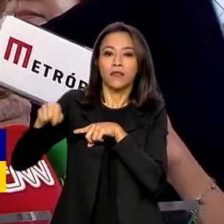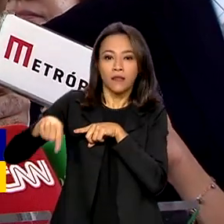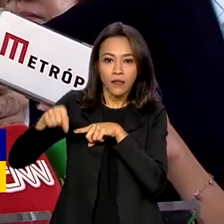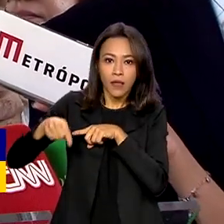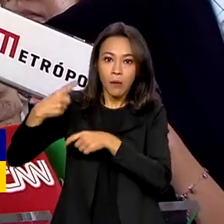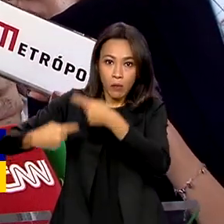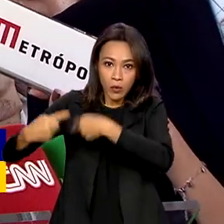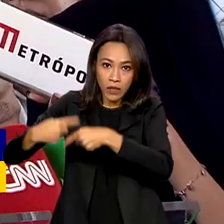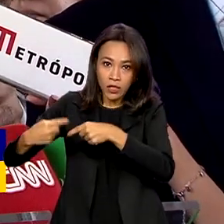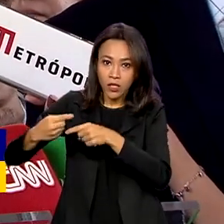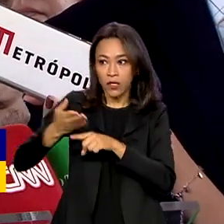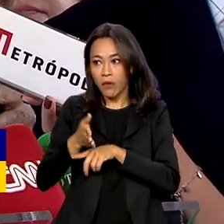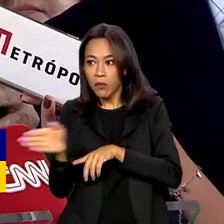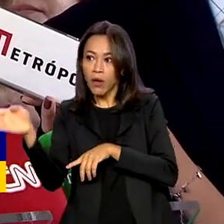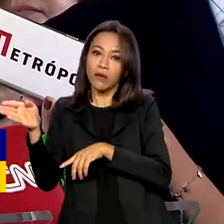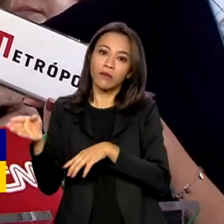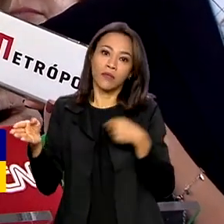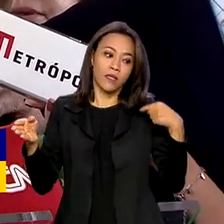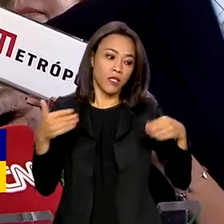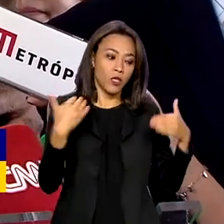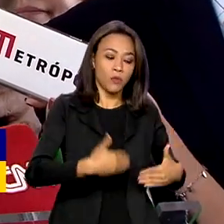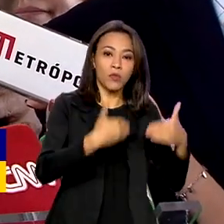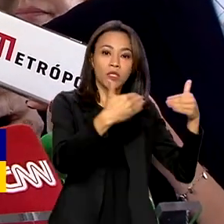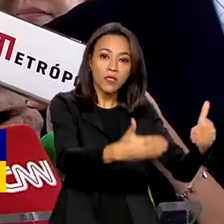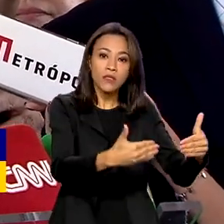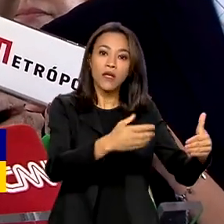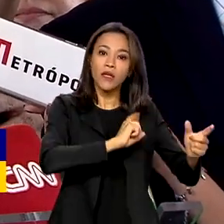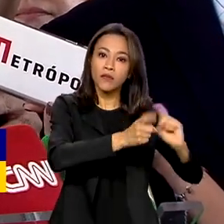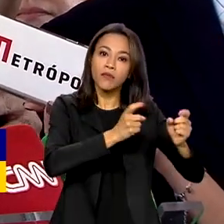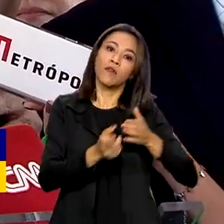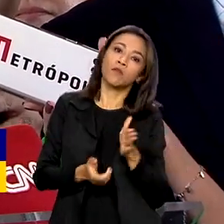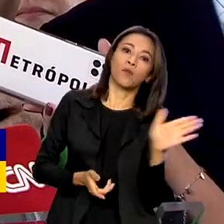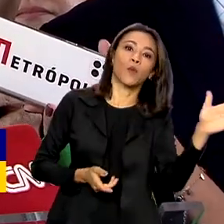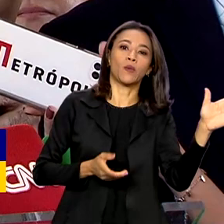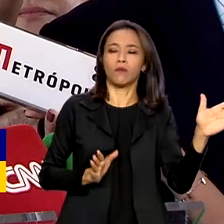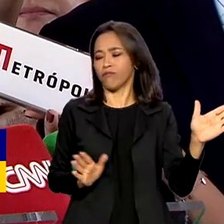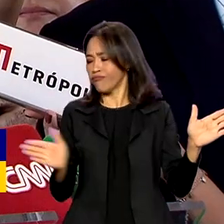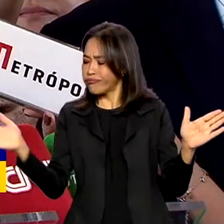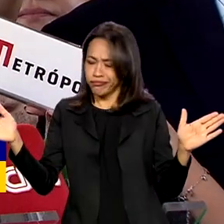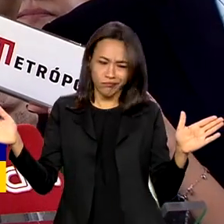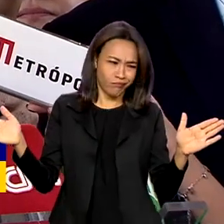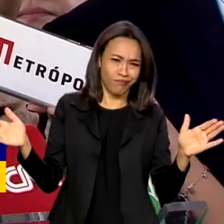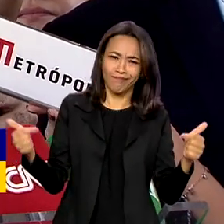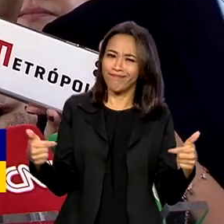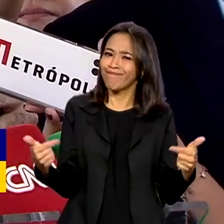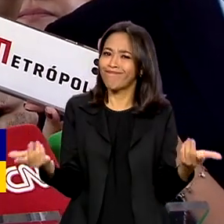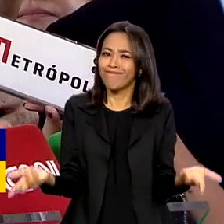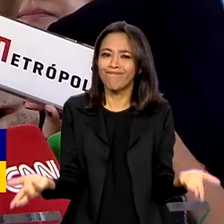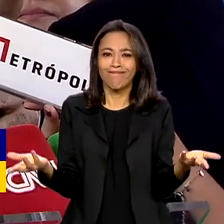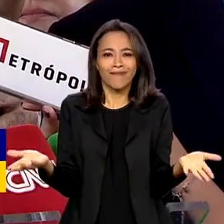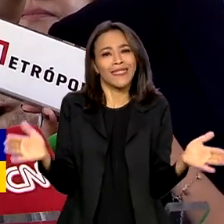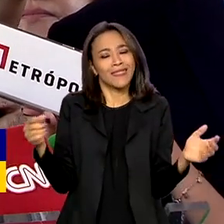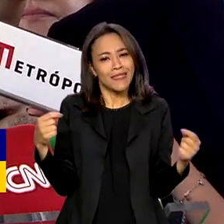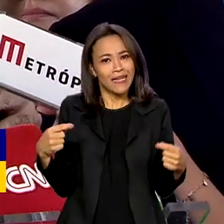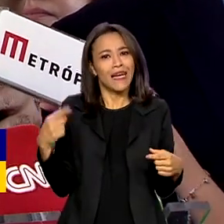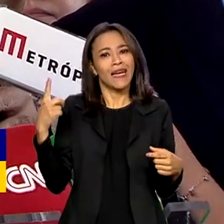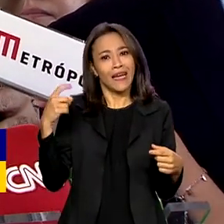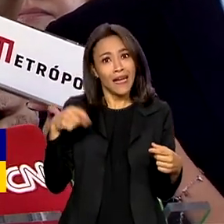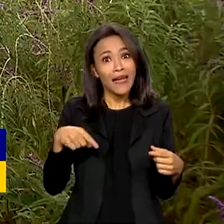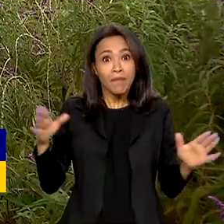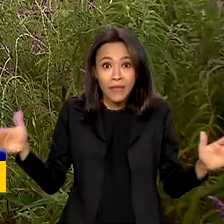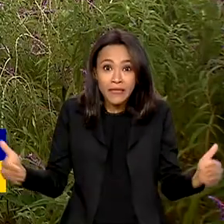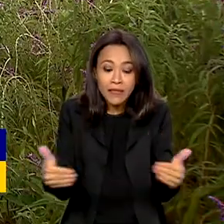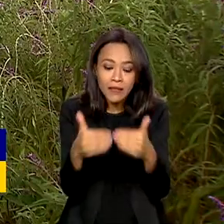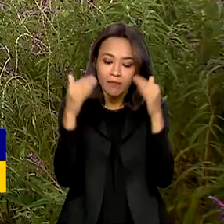fiscal que vai para um lado oposto, né? Esse tipo de diálogo e esse tipo de convergência entre a política monetária e fiscal é